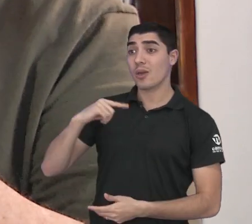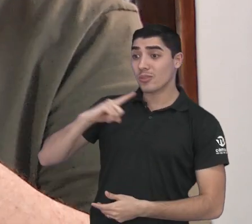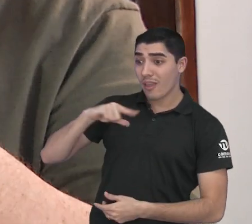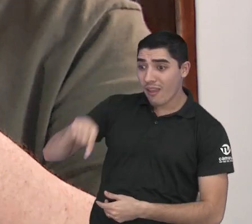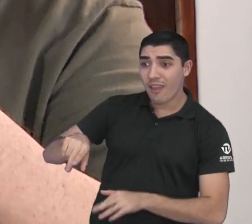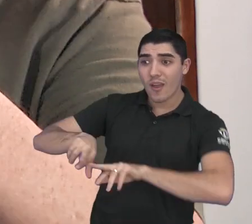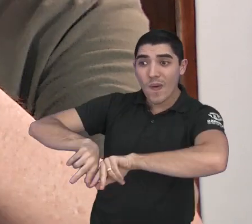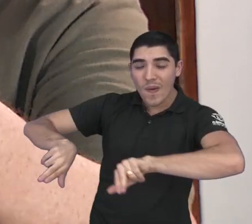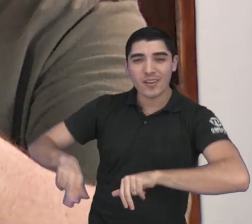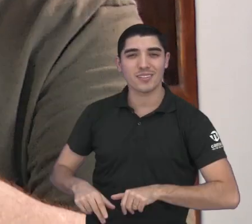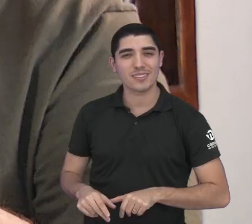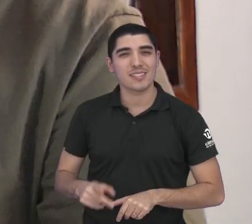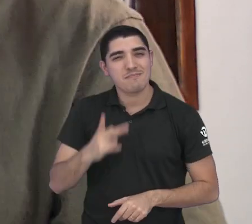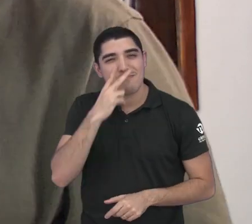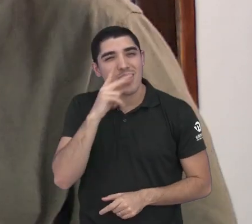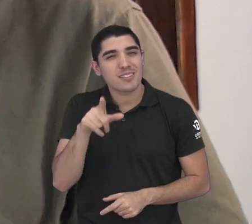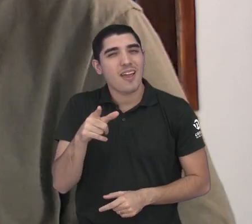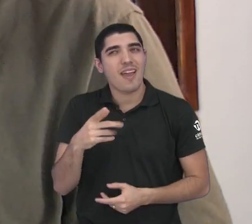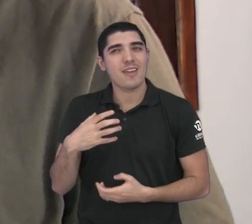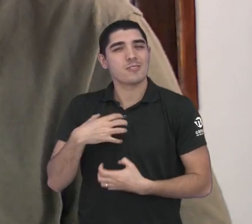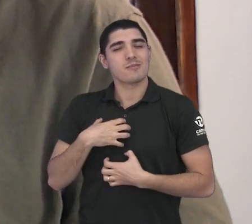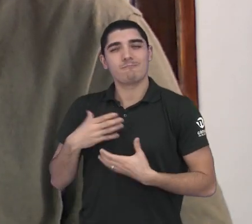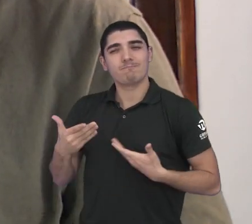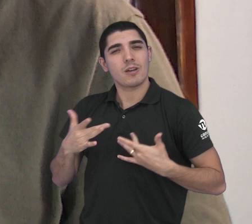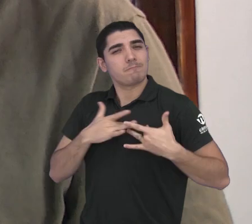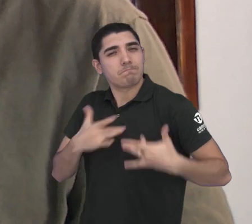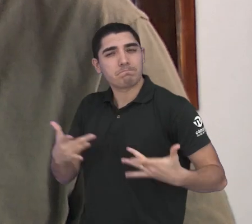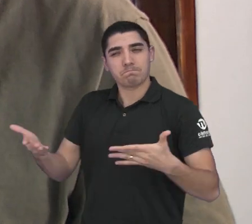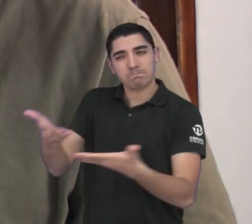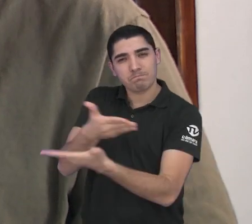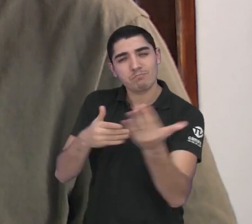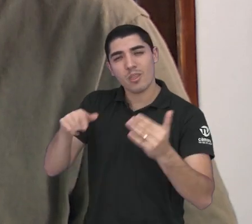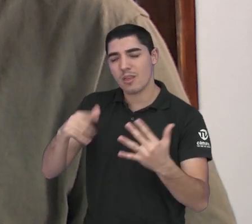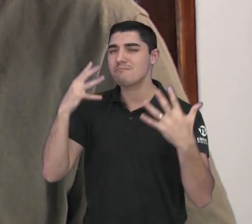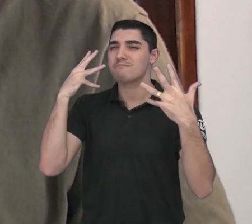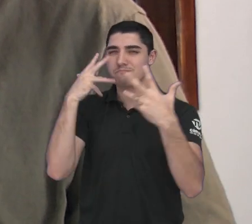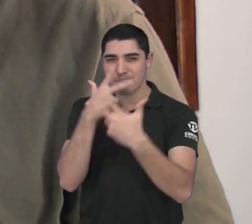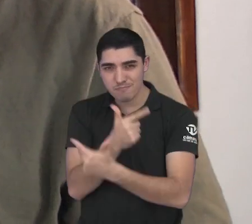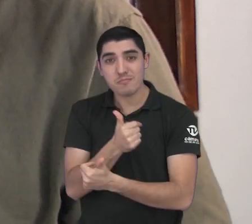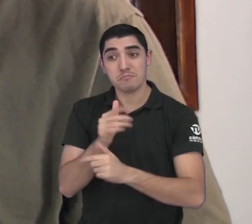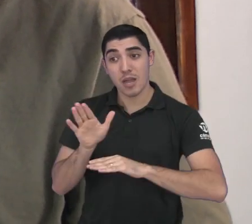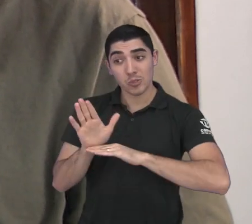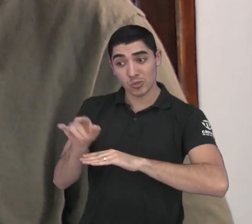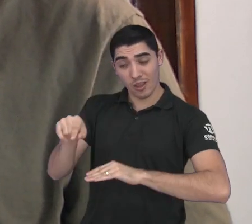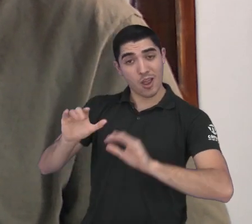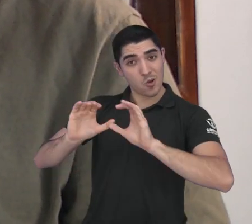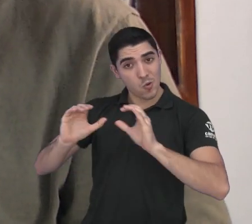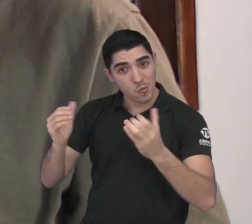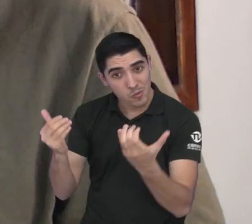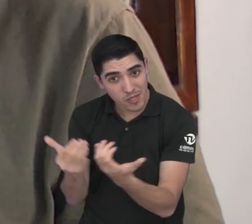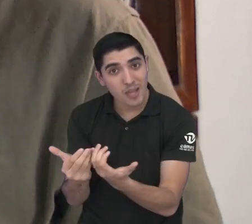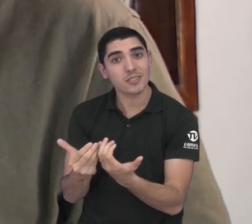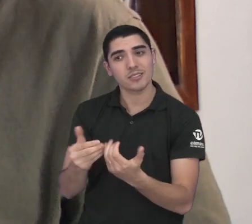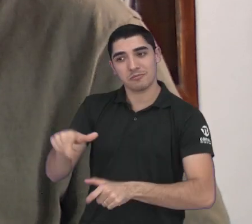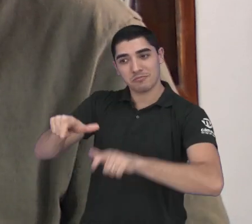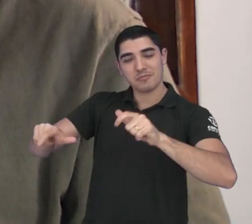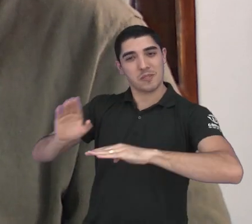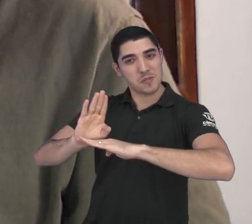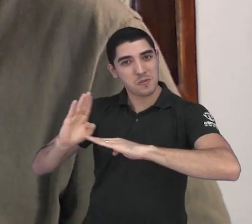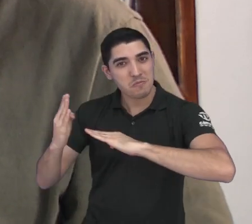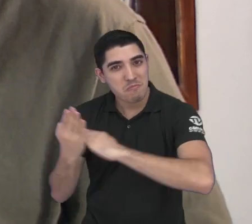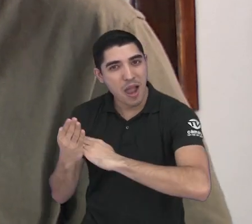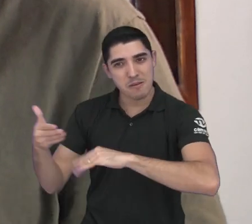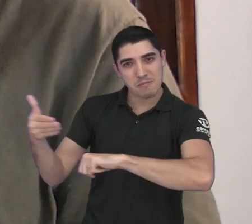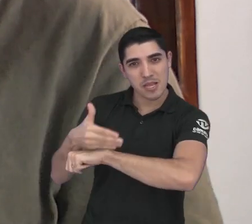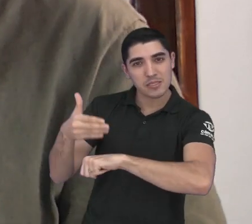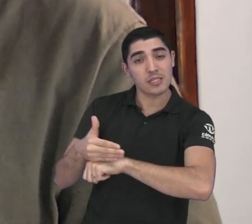tenho aqui, sabe? É uma coisa maravilhosa, é uma coisa muito linda na vida da comunidade,